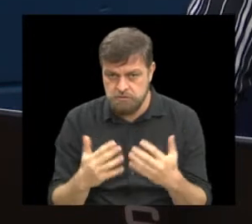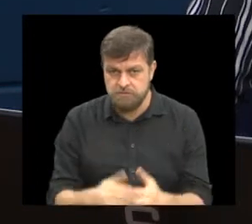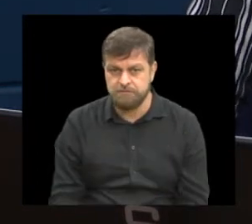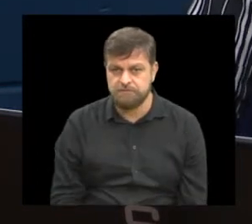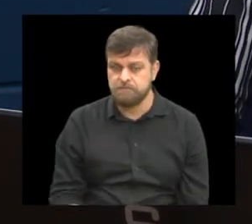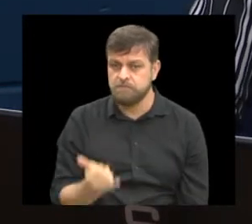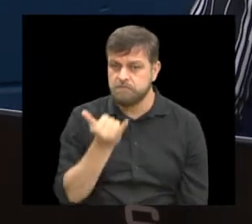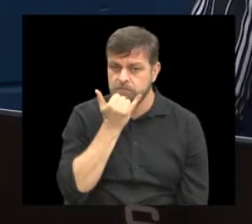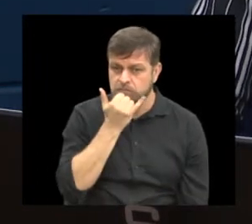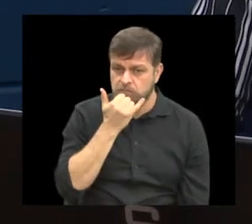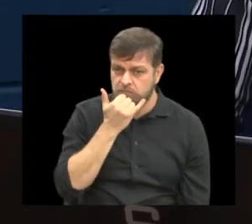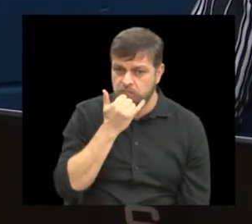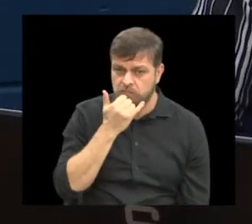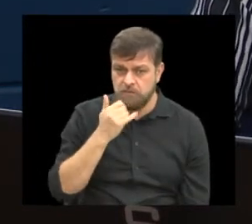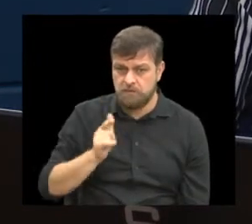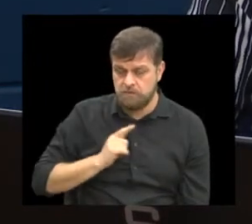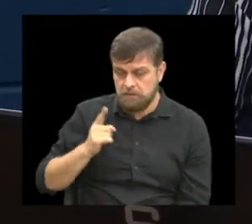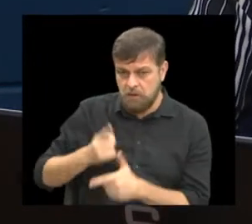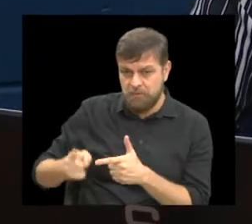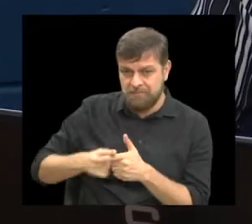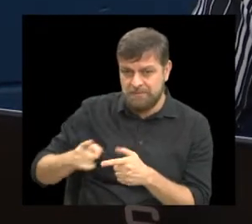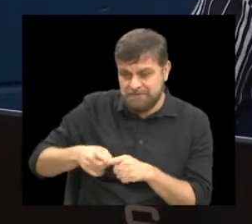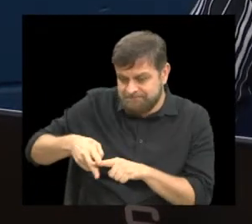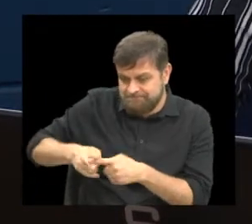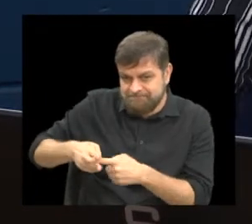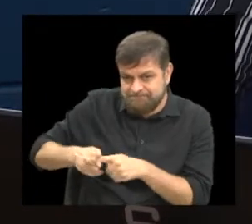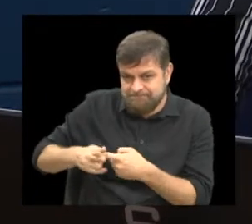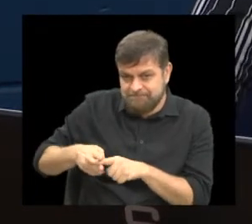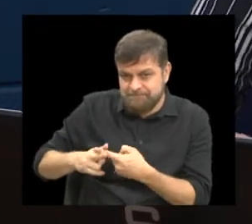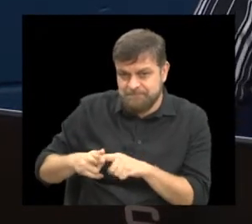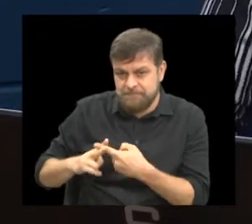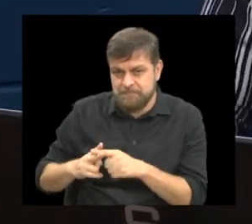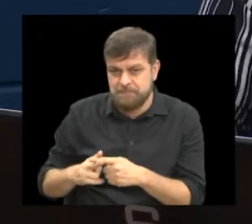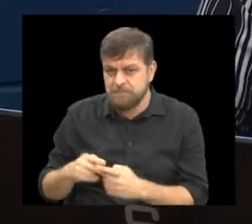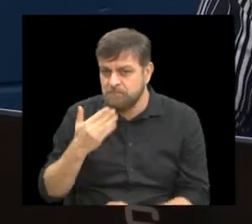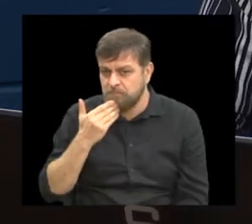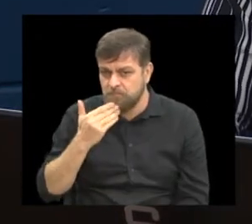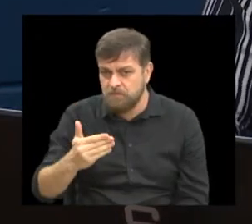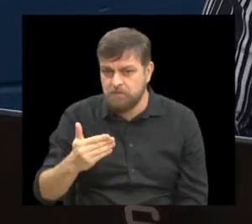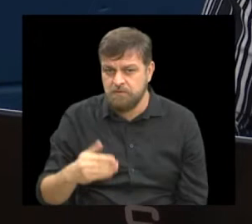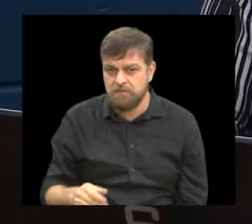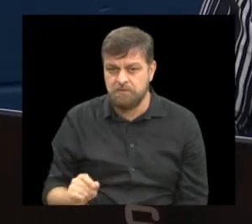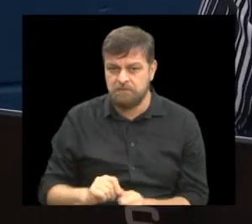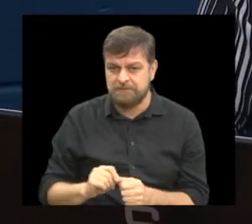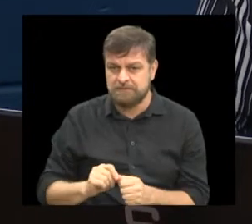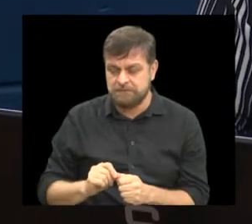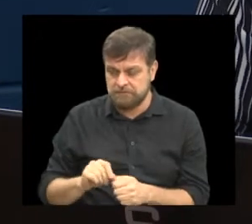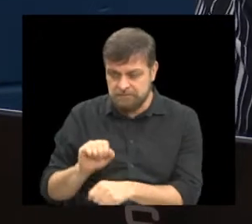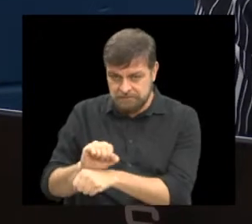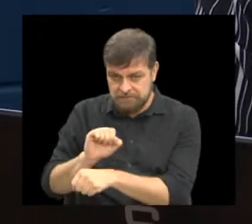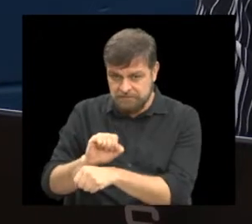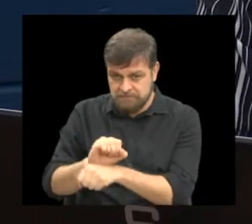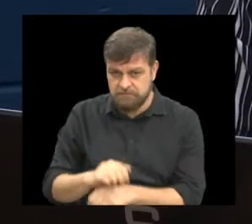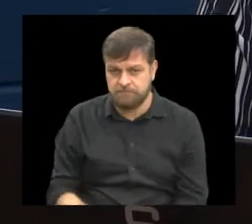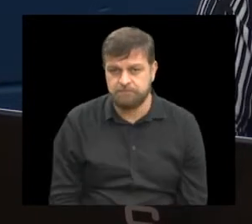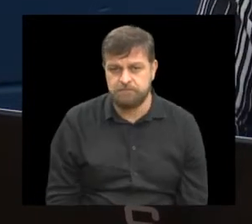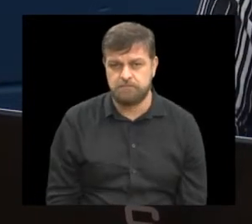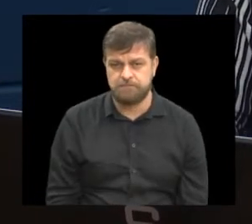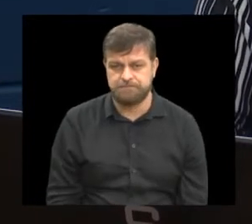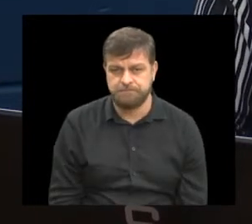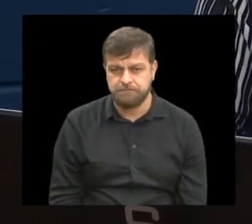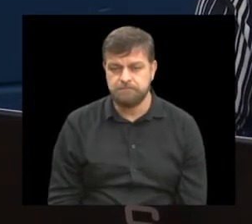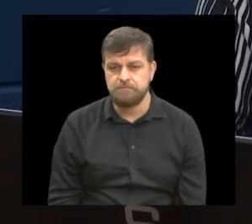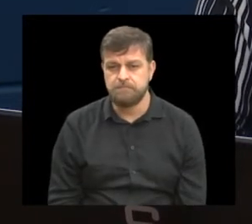Desculpa, pessoal, uma questão interna aqui. É que eles estão pedindo para abrir e não tá dando certo. Então, vou continuar do jeito que está,